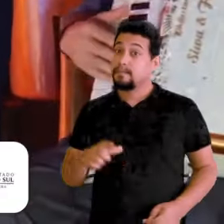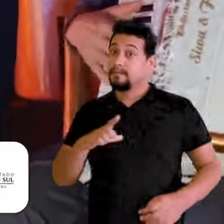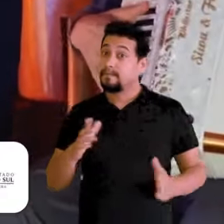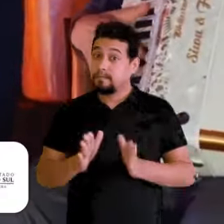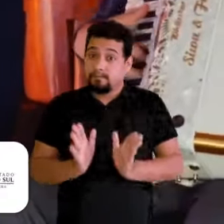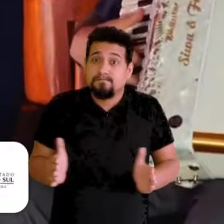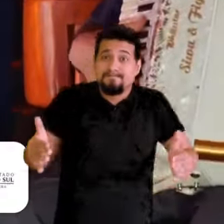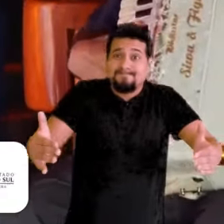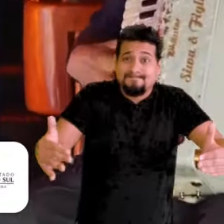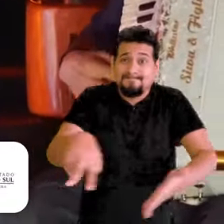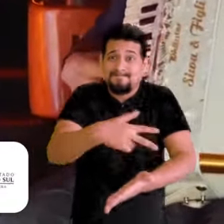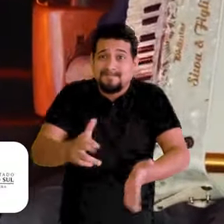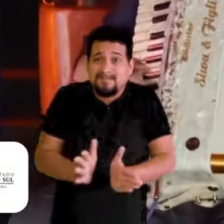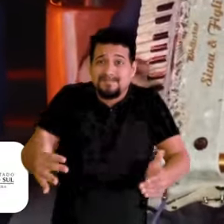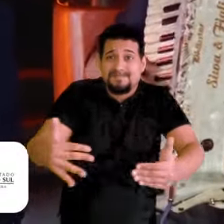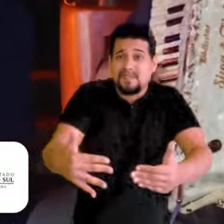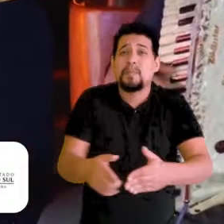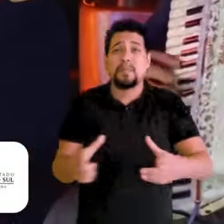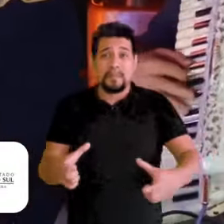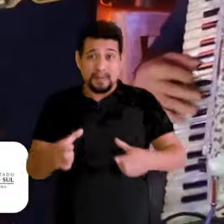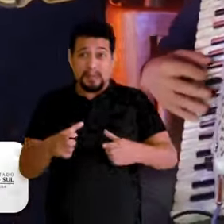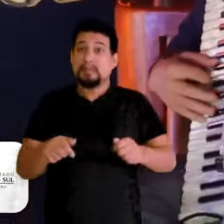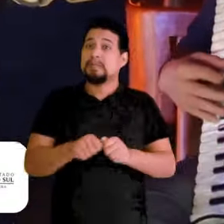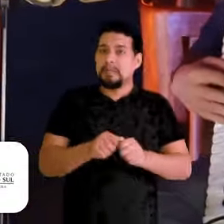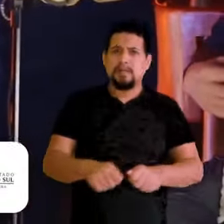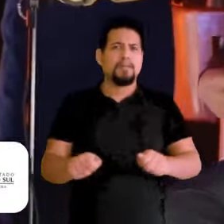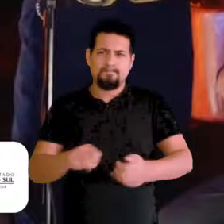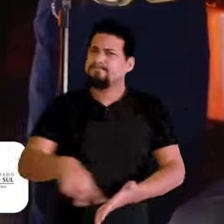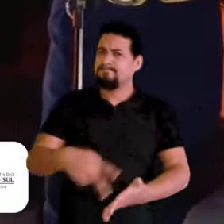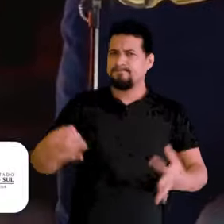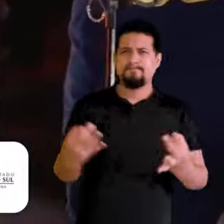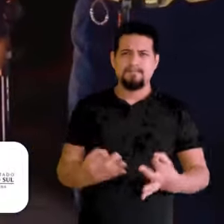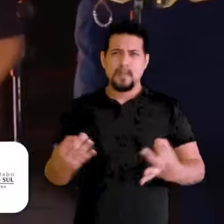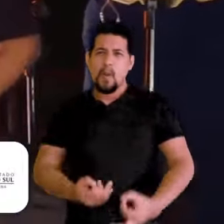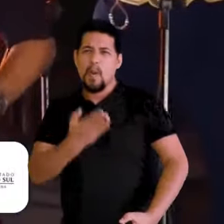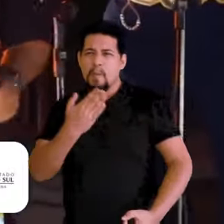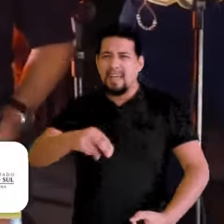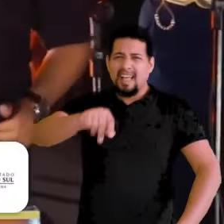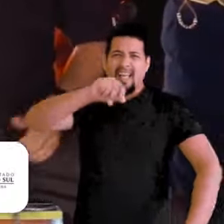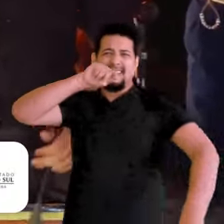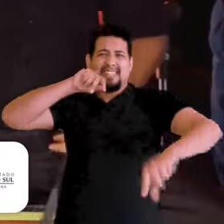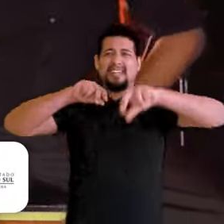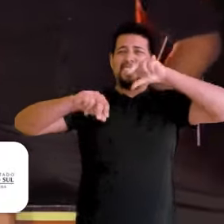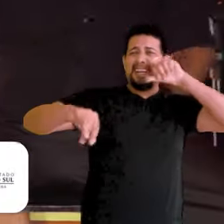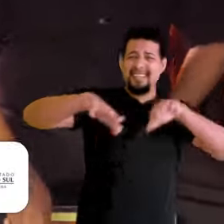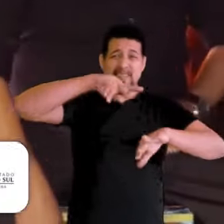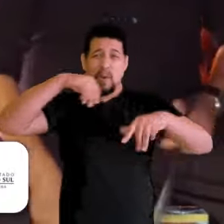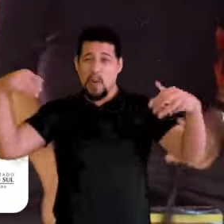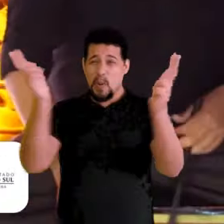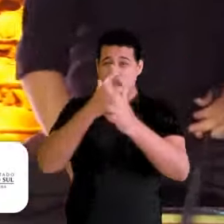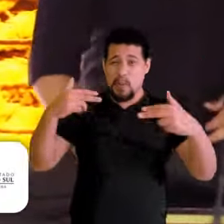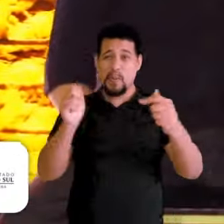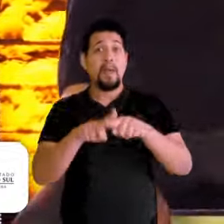A cela é pequena, a cachaça é buena, chinoca cinta da bochecha colorada, fongando poeira a noite inteira,